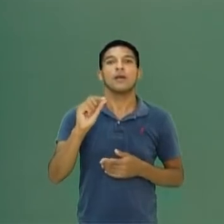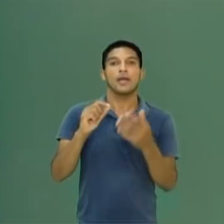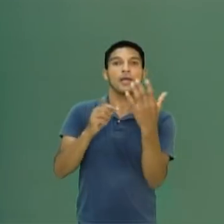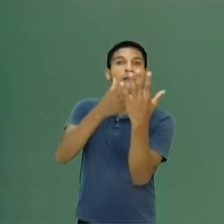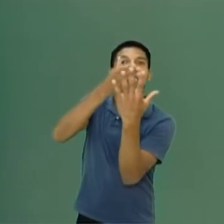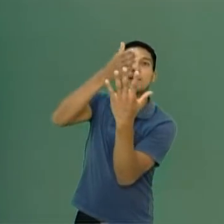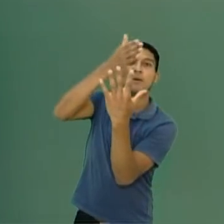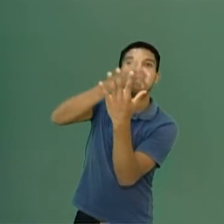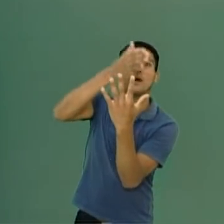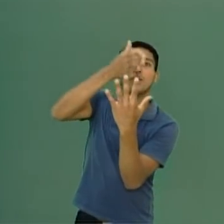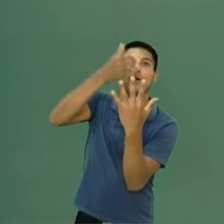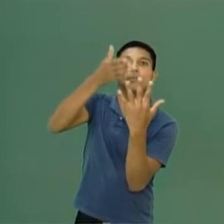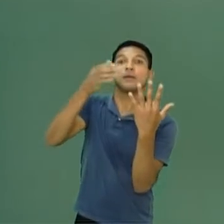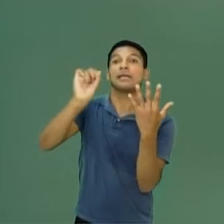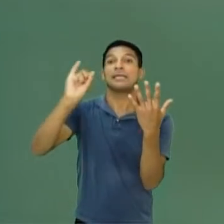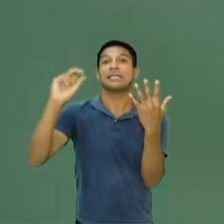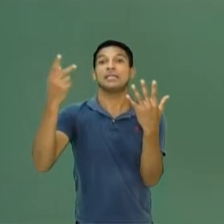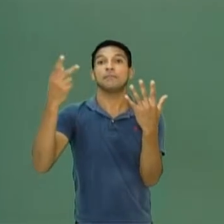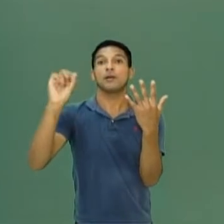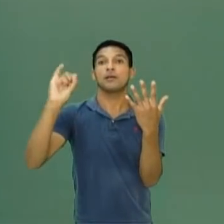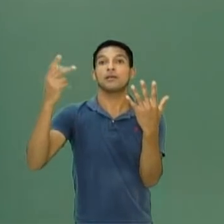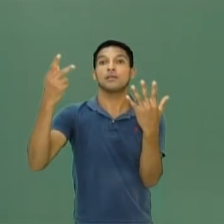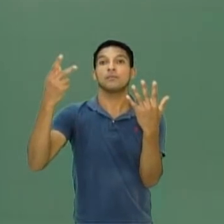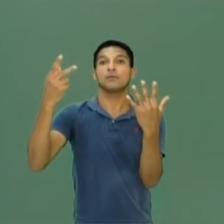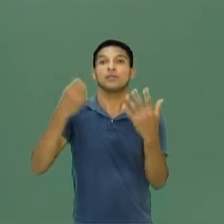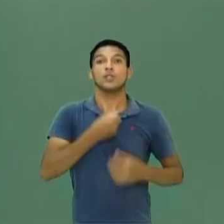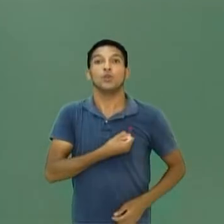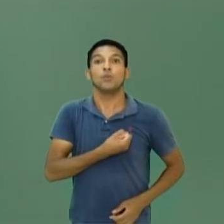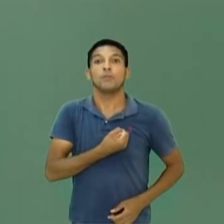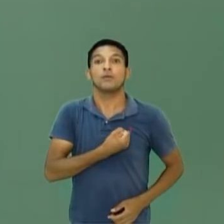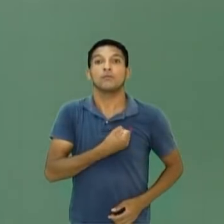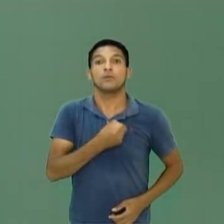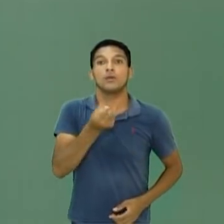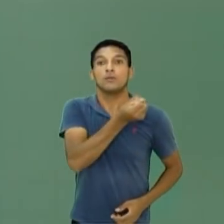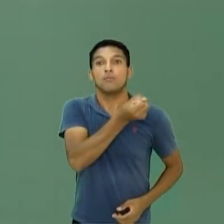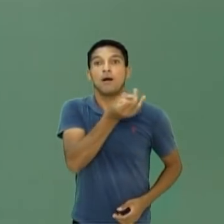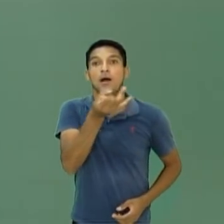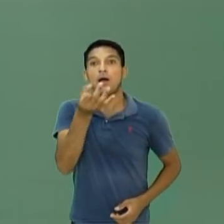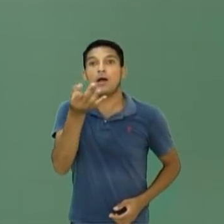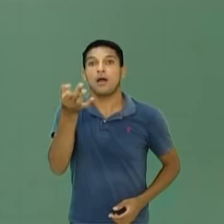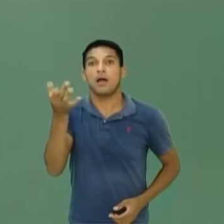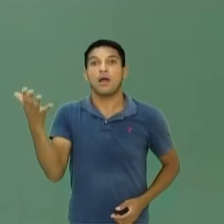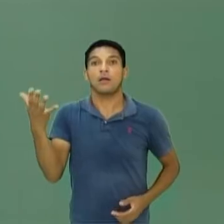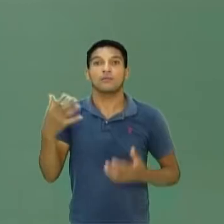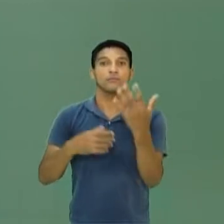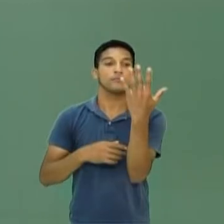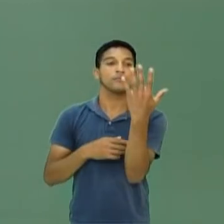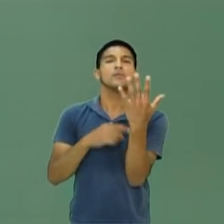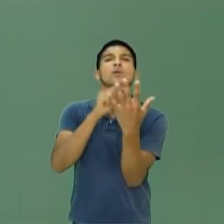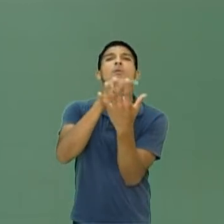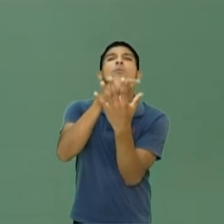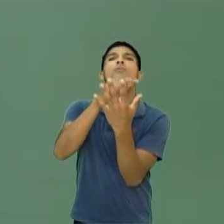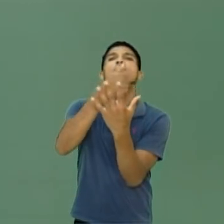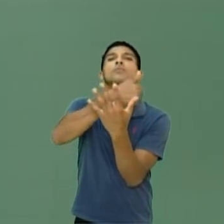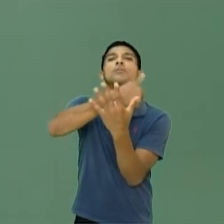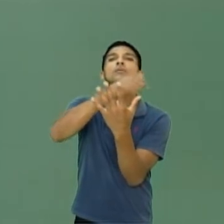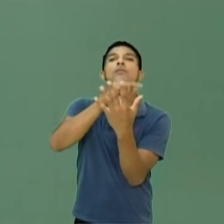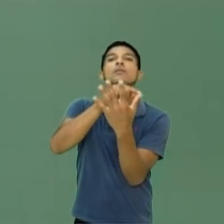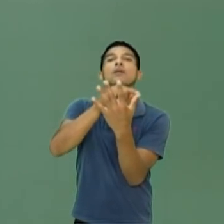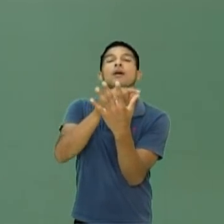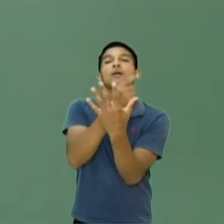depois do 8, 10, 12, 14. Né? Todos os números pares, então. Posso colocar reticências